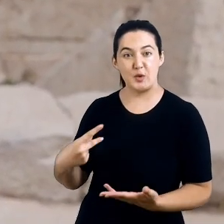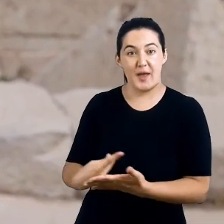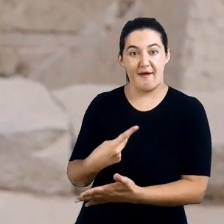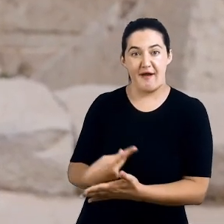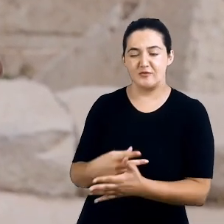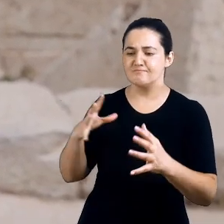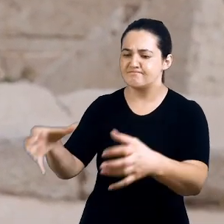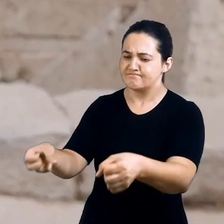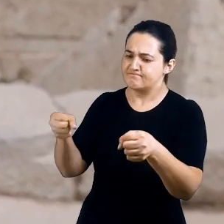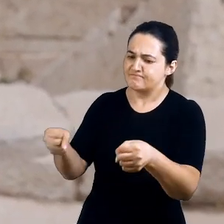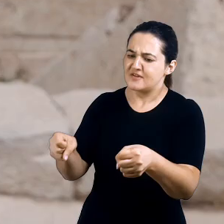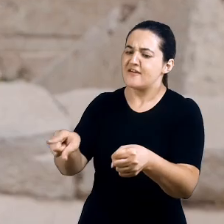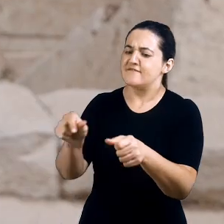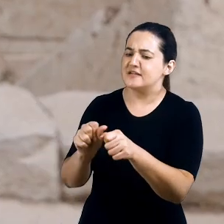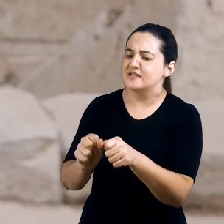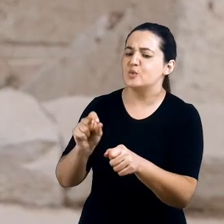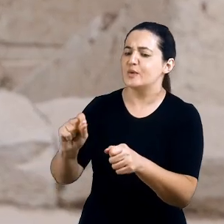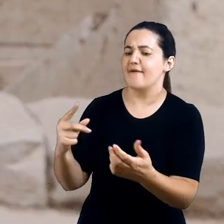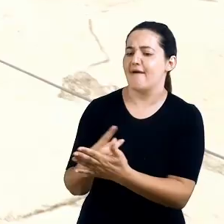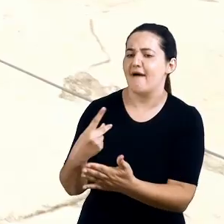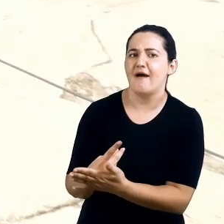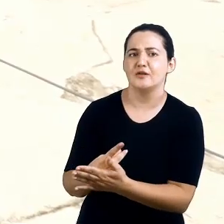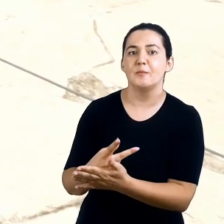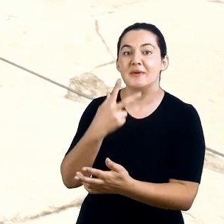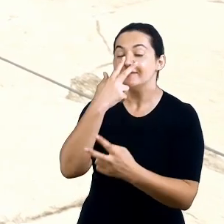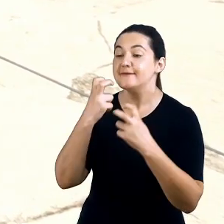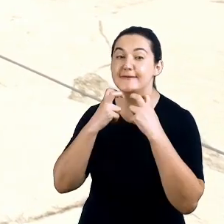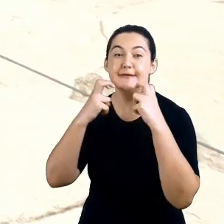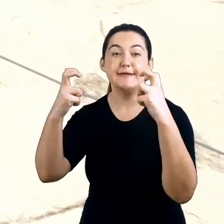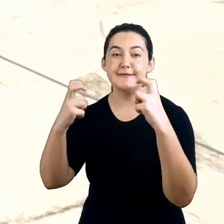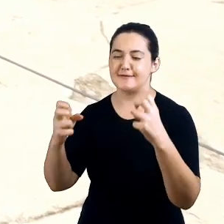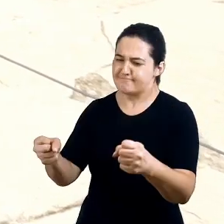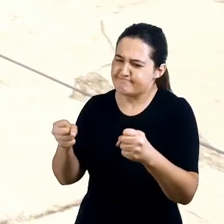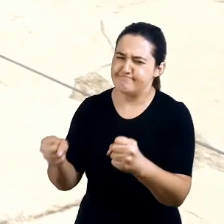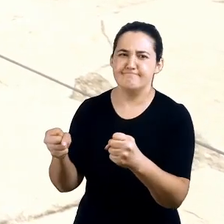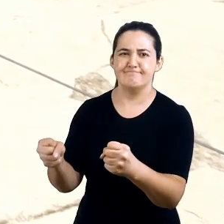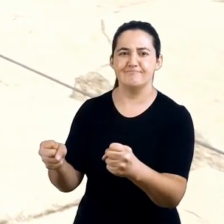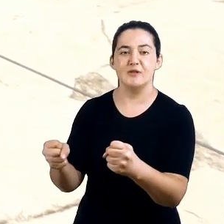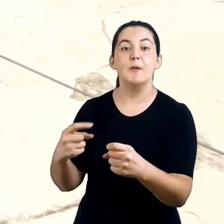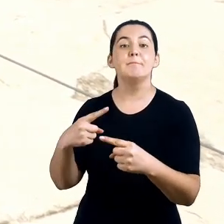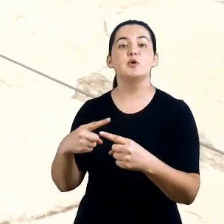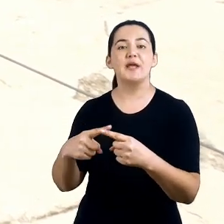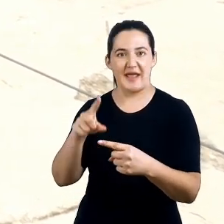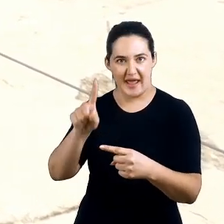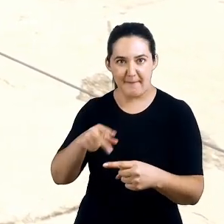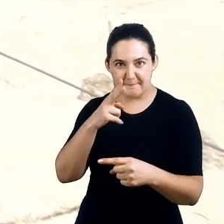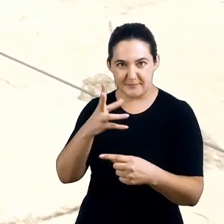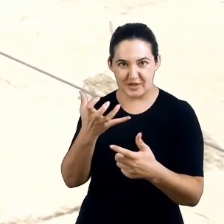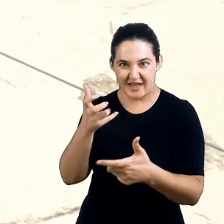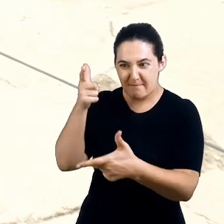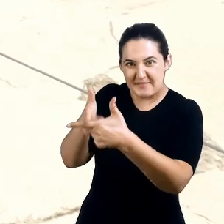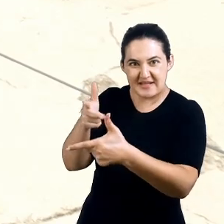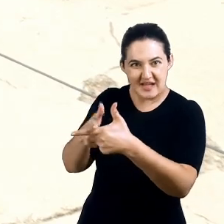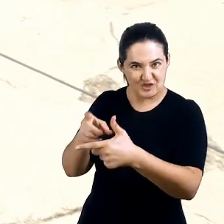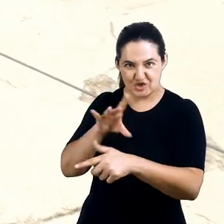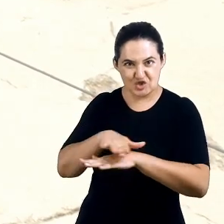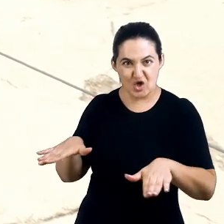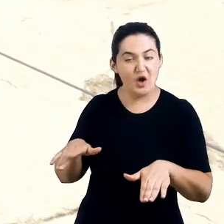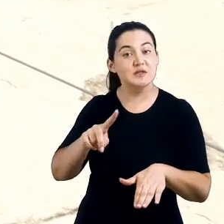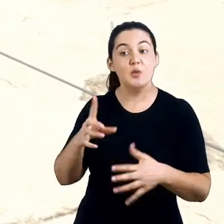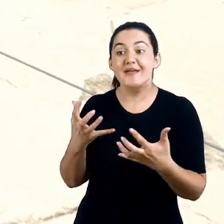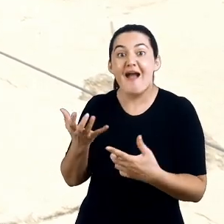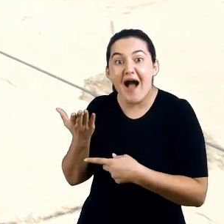filho: o que você está fazendo com a sua vida? Ele grita, ele sacode o menino, mas não como alguém que quer o seu